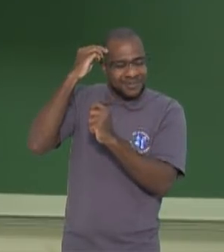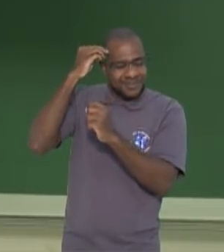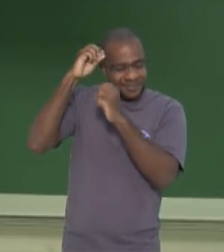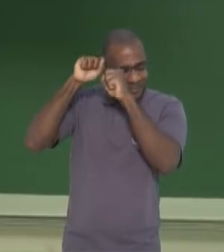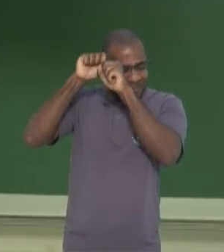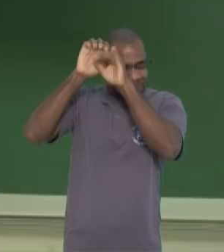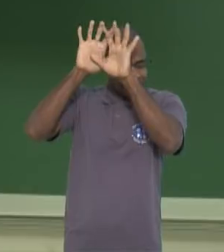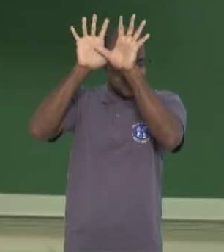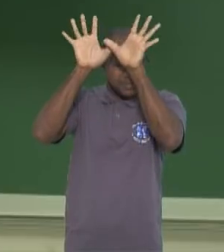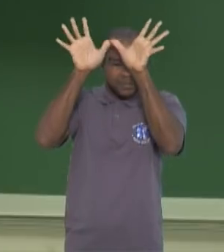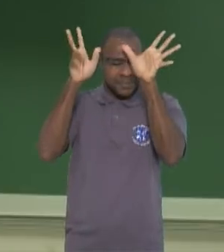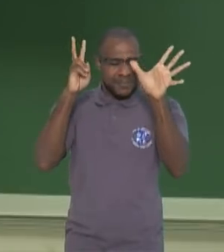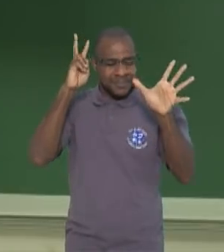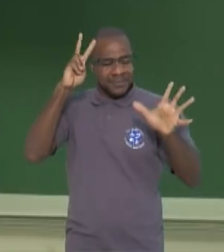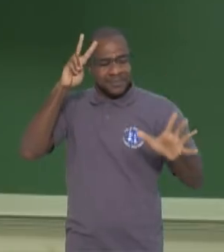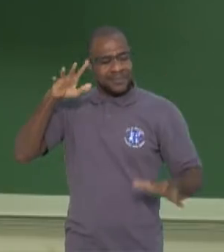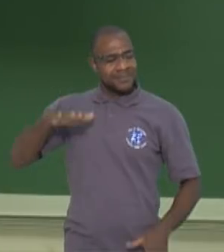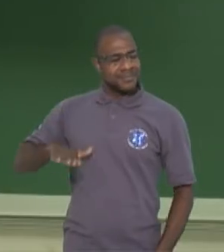infância.